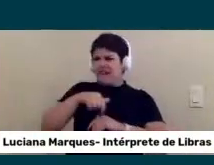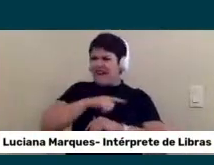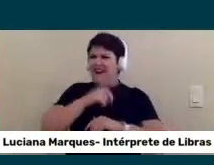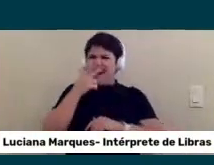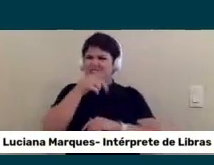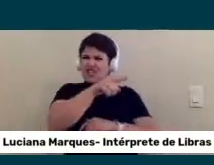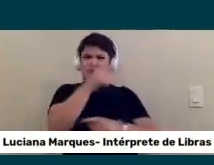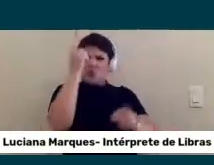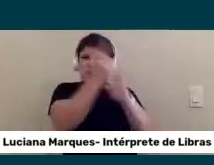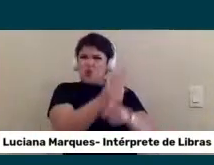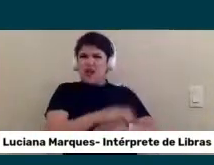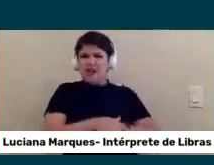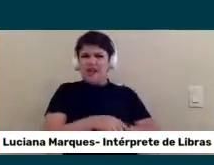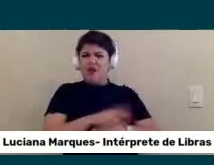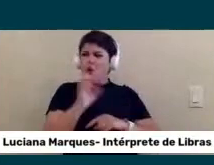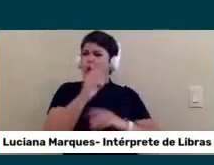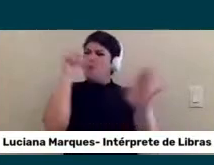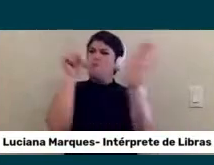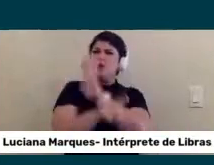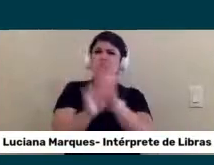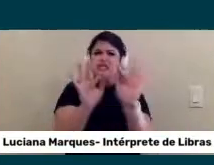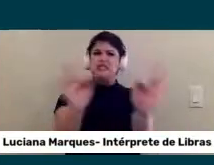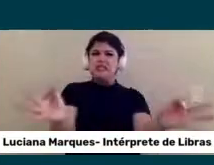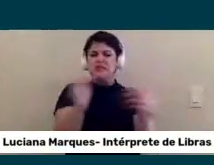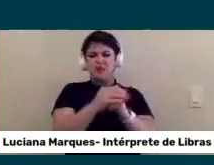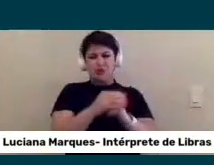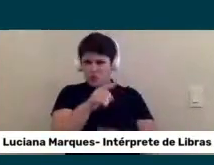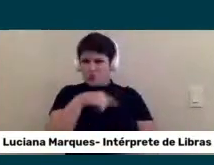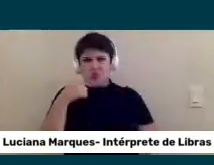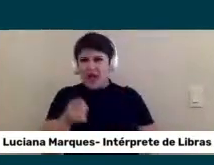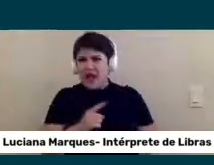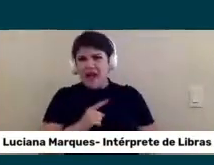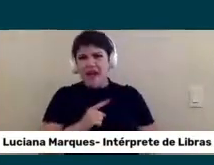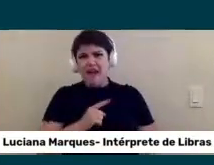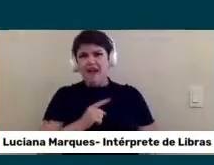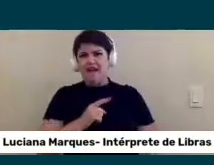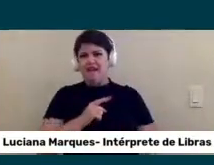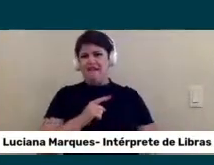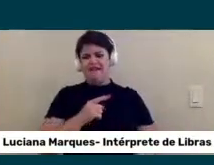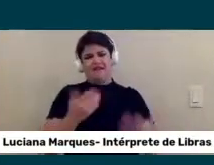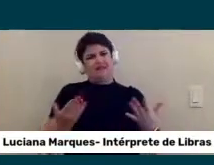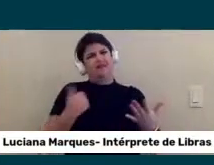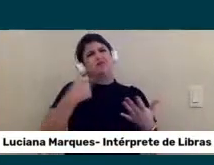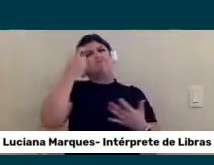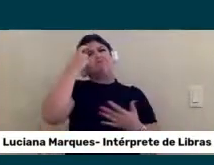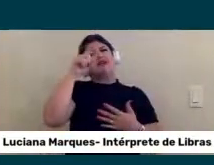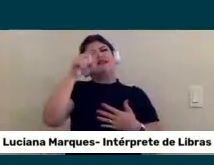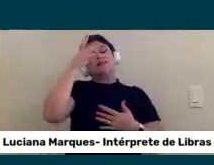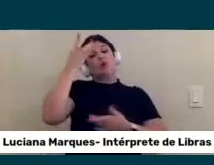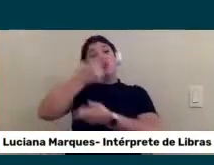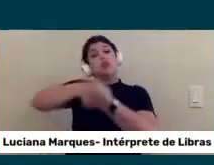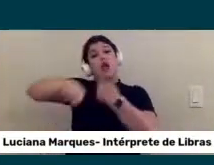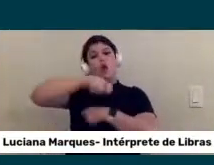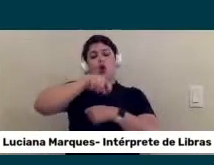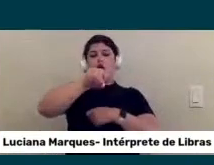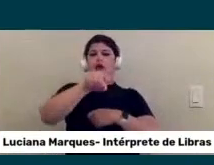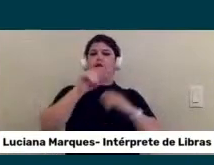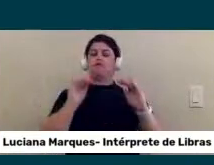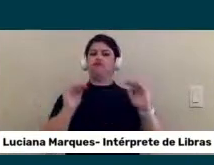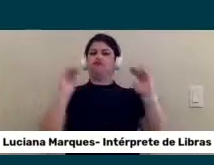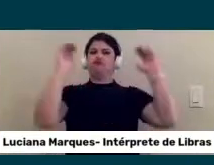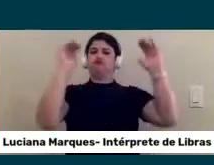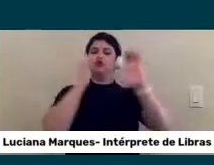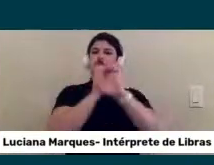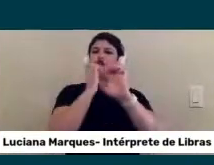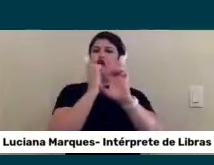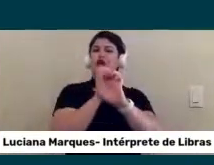Ou fazer uma consulta simples no banco de dados? Vamos mudar de esquema. Vamos pensar numa pessoa de negócio. Ele é um economiário, um engenheiro. Você